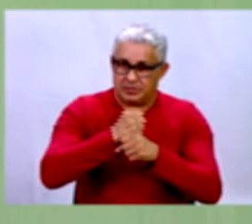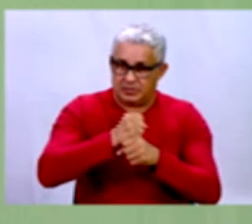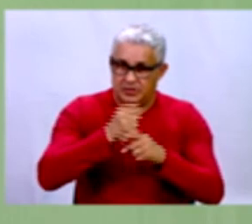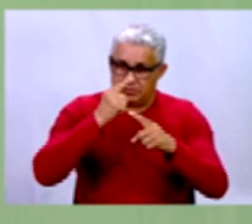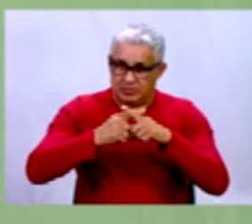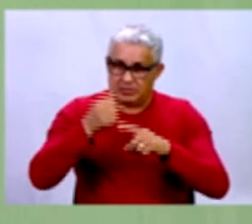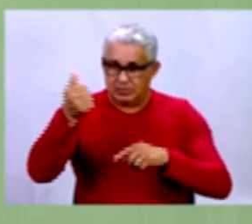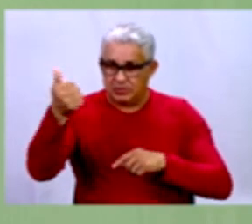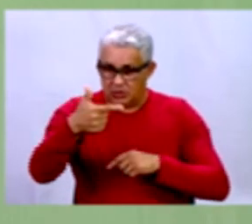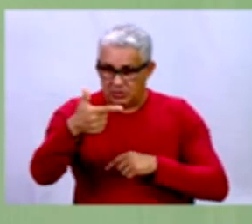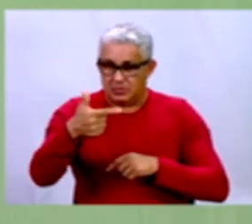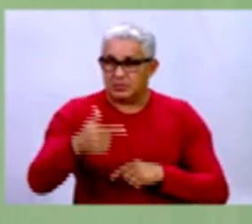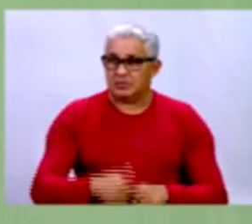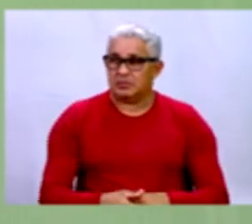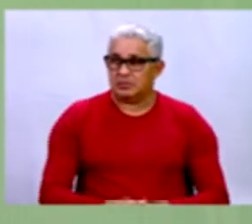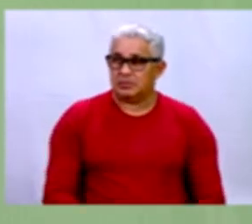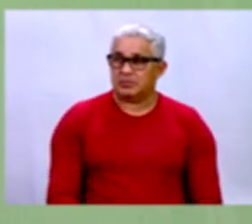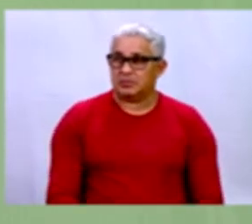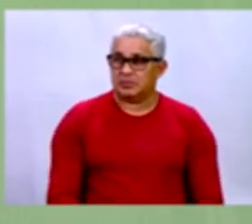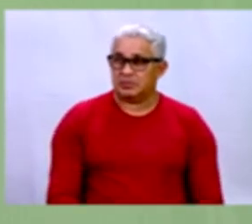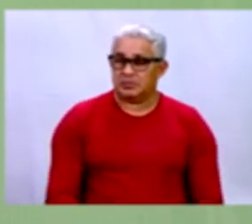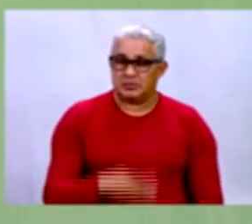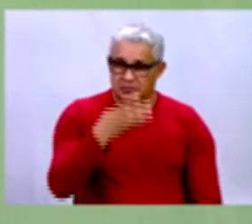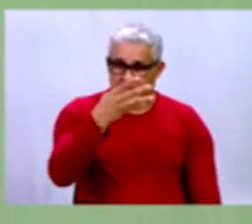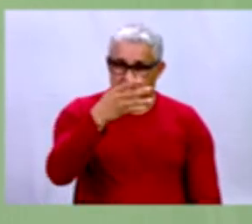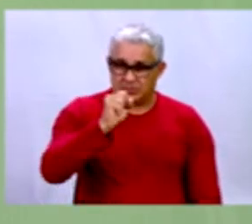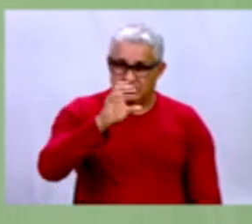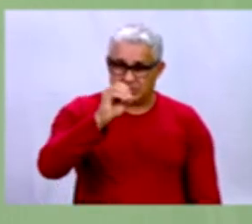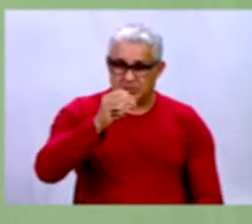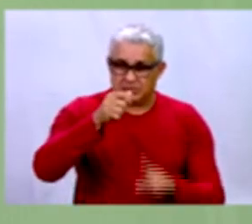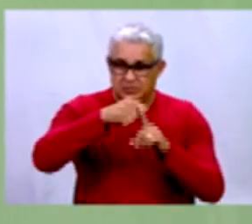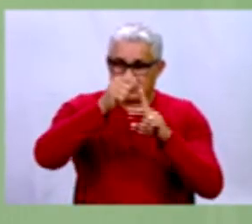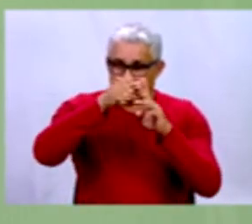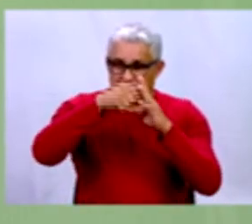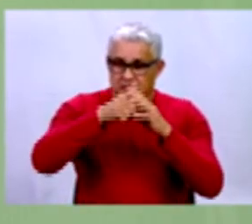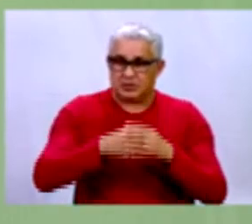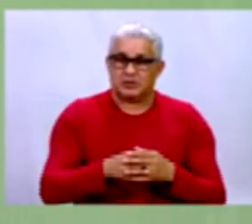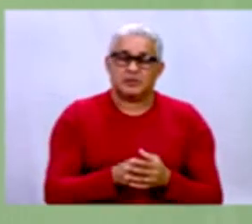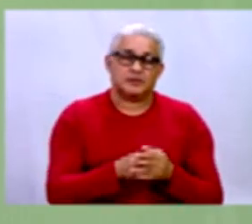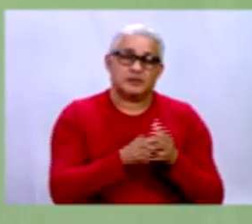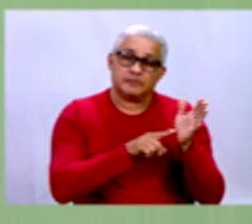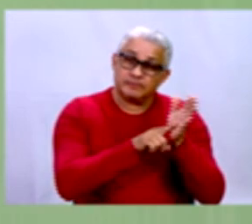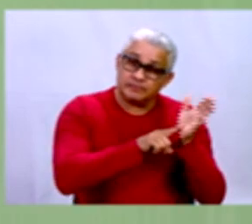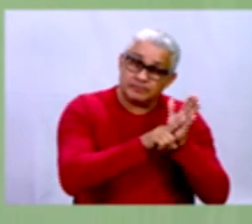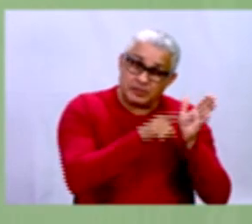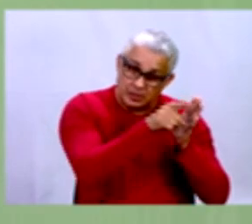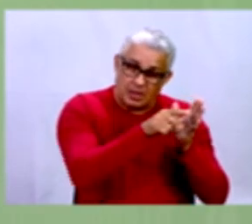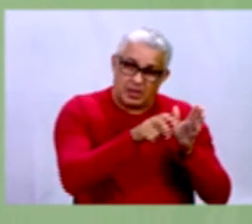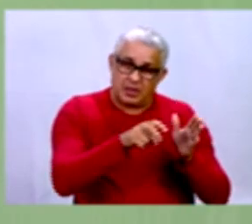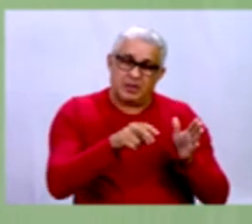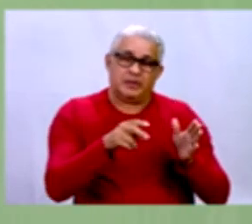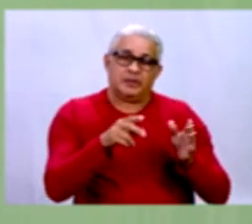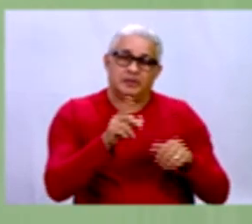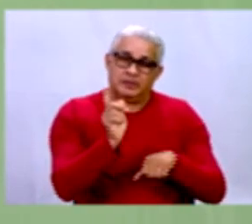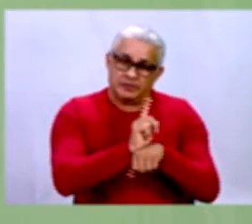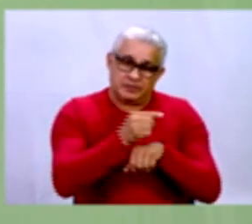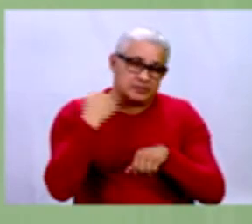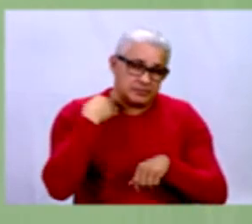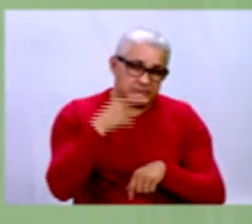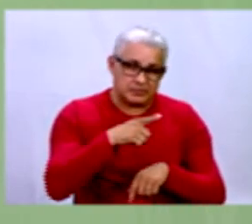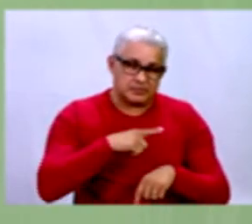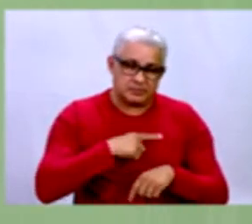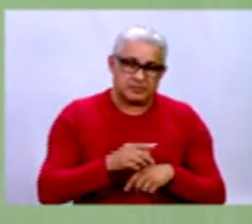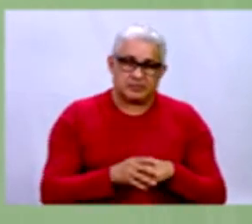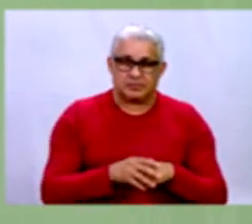faz 40 vezes 12, a gente chega a 480 meses. Em consulta ao gerente do banco, ele informa que há um plano